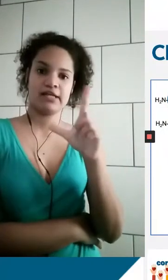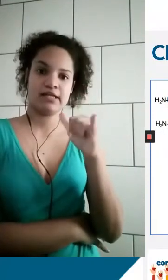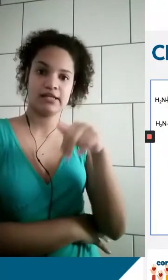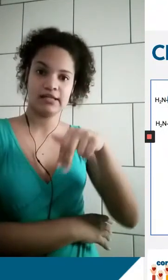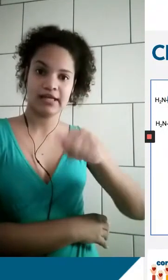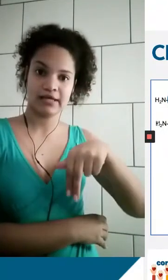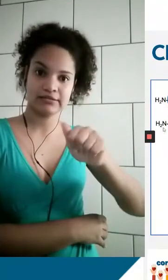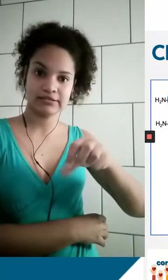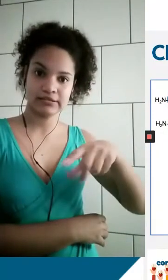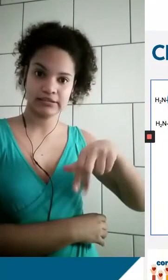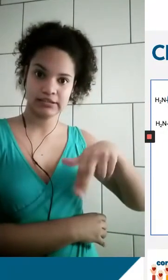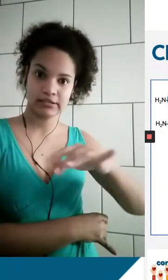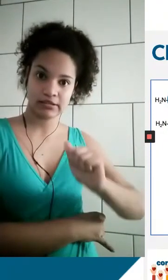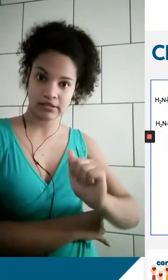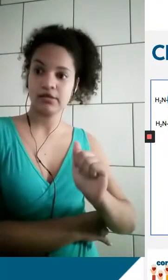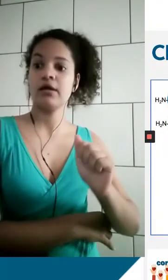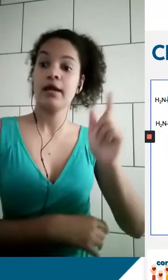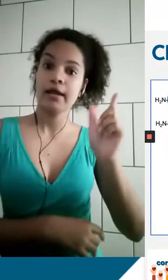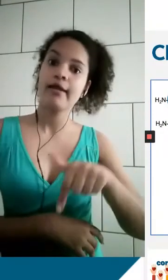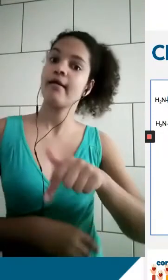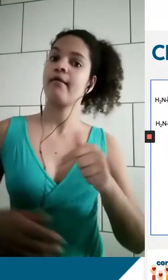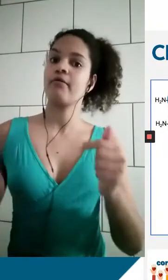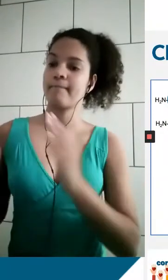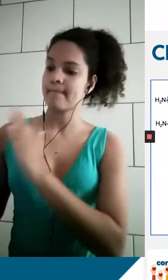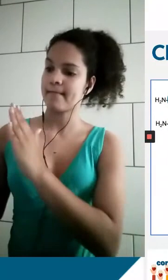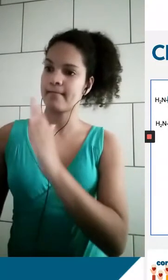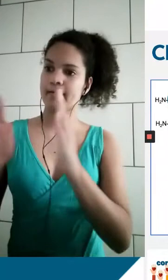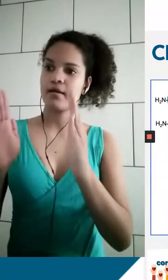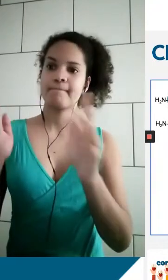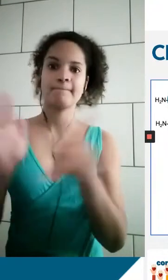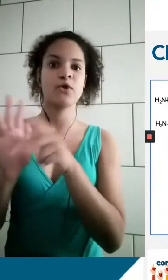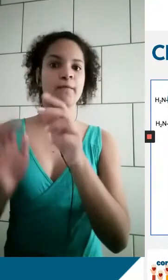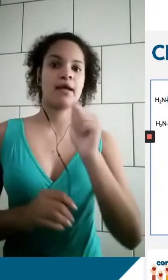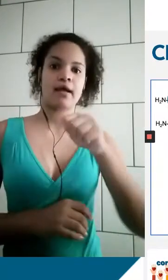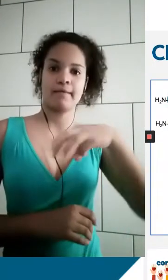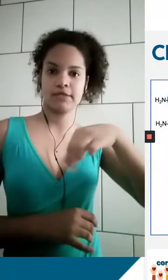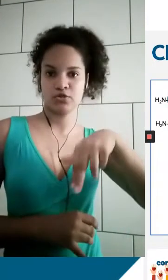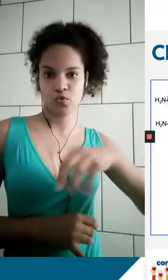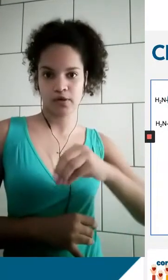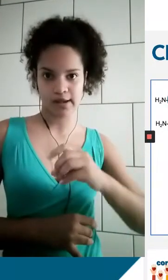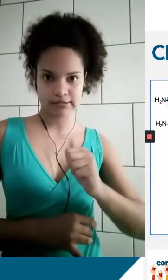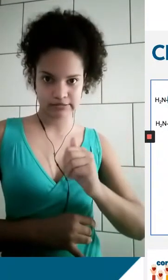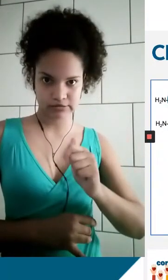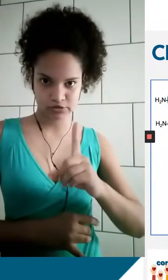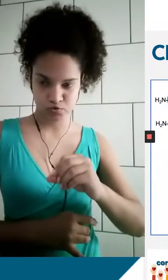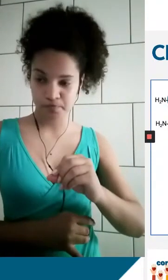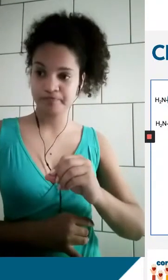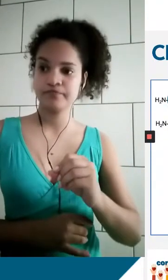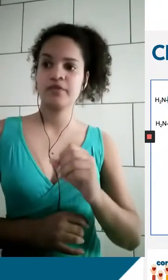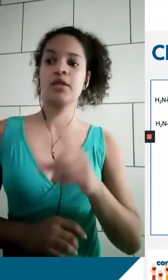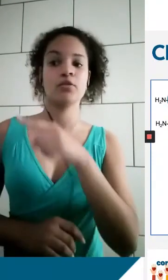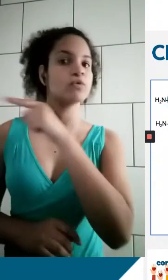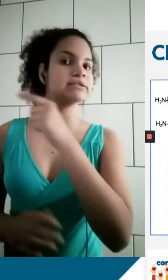Fenilalanina é o início da cadeia B formada por 30 aminoácidos. Então, a sequência de um aminoácido no outro é chamada de